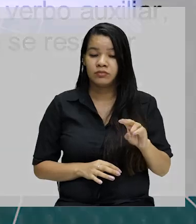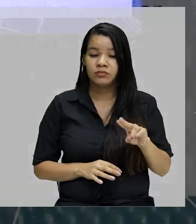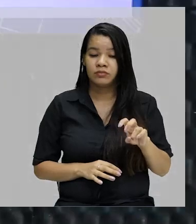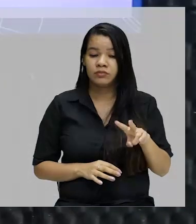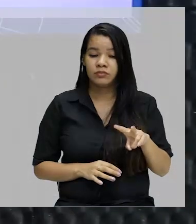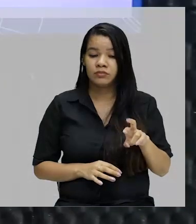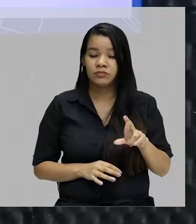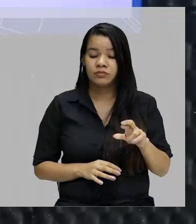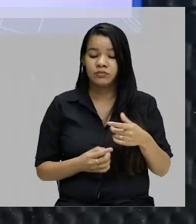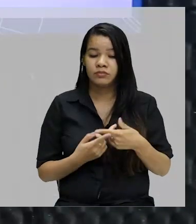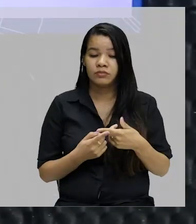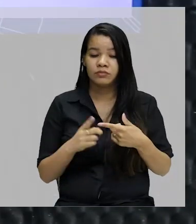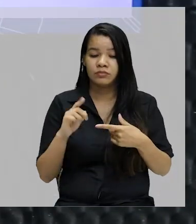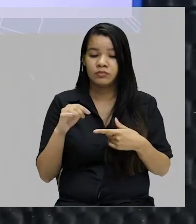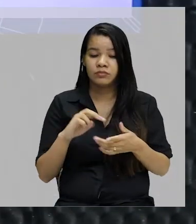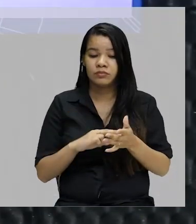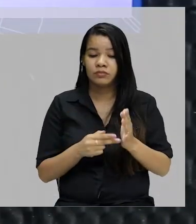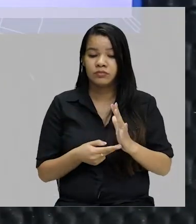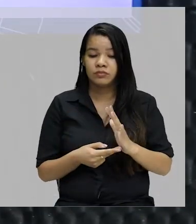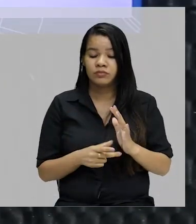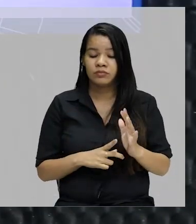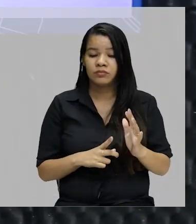bom? Havia diversas